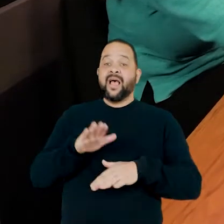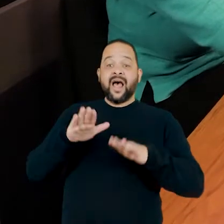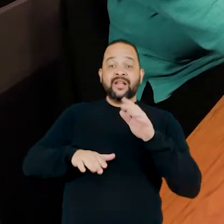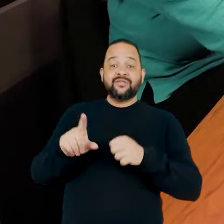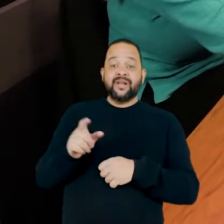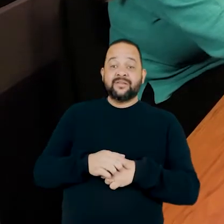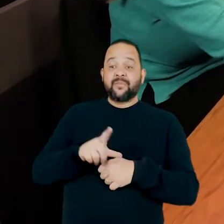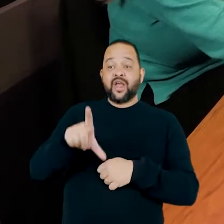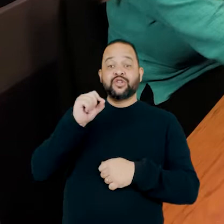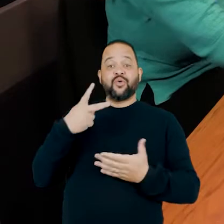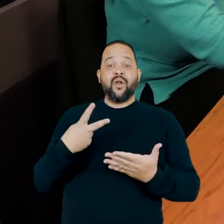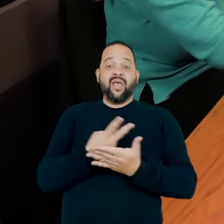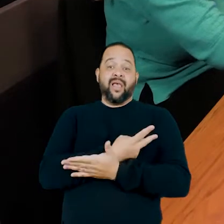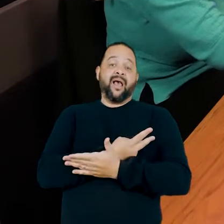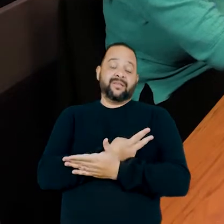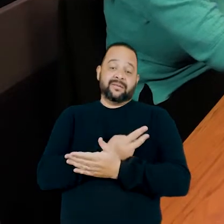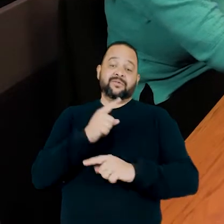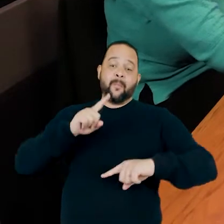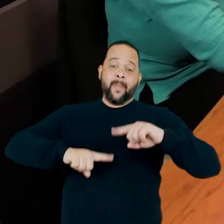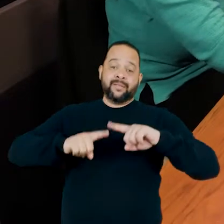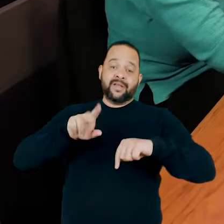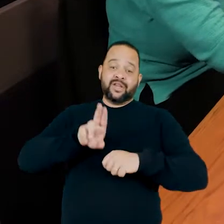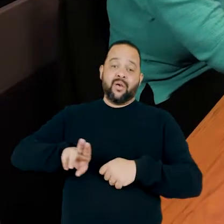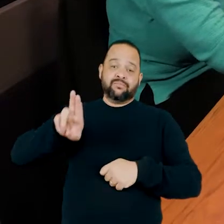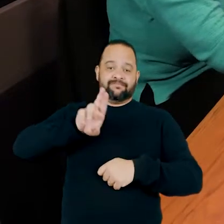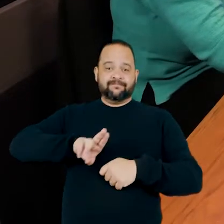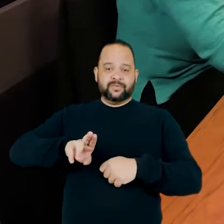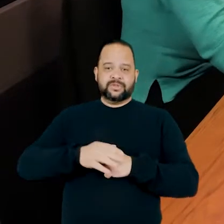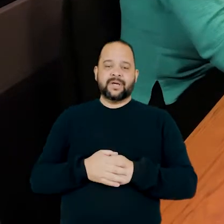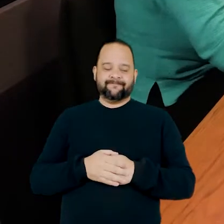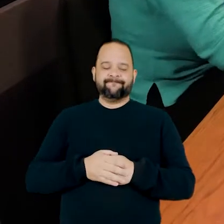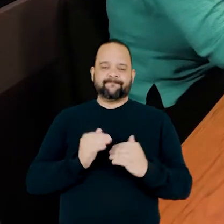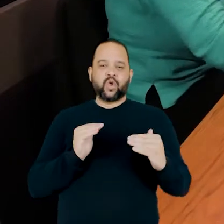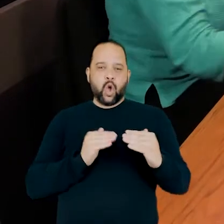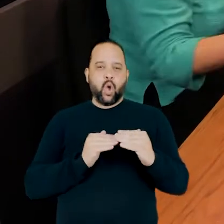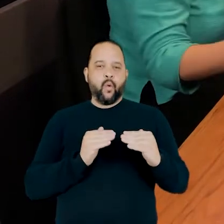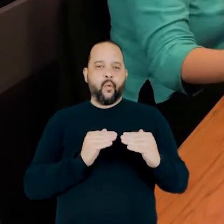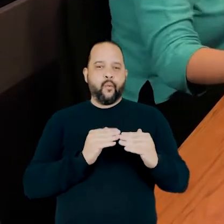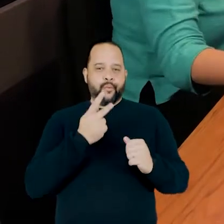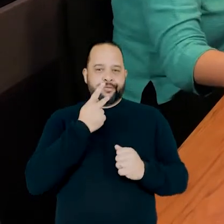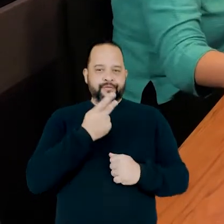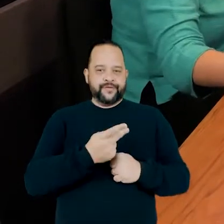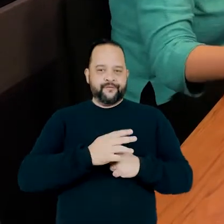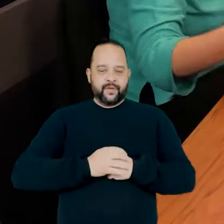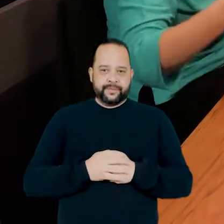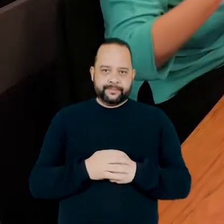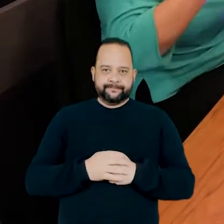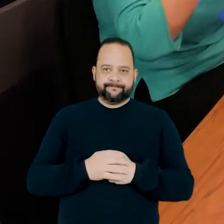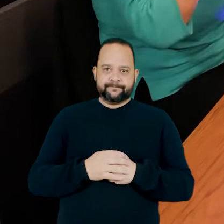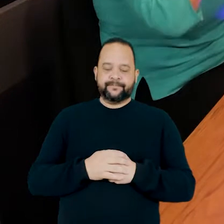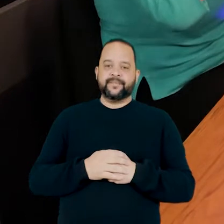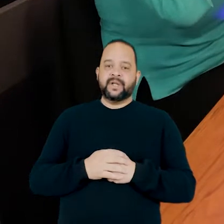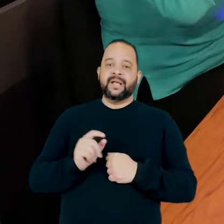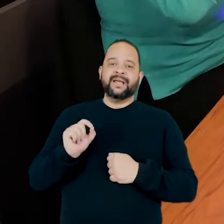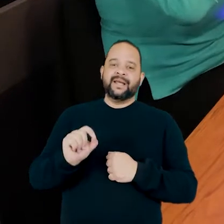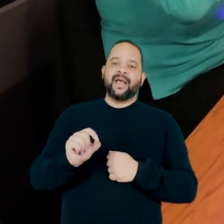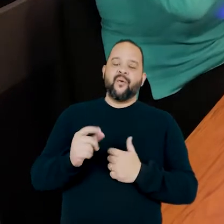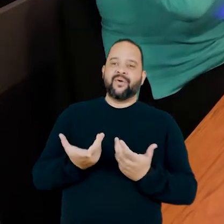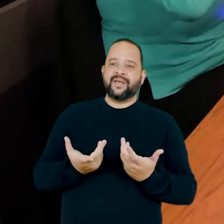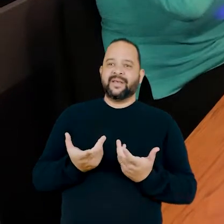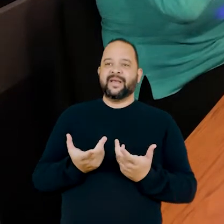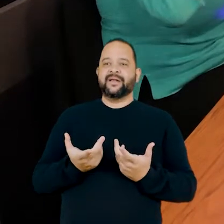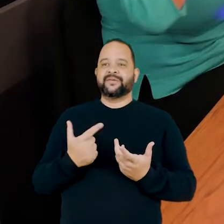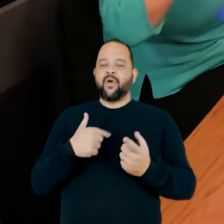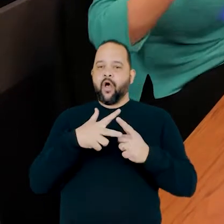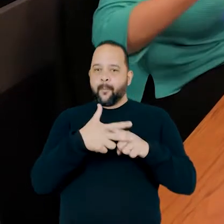Essas foram as escolhas ali daquele momento. Faz sentido isso que você está falando, né? É o que vai te...